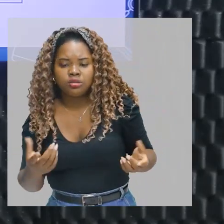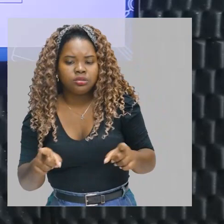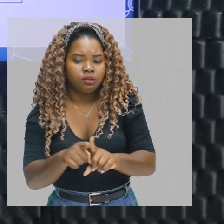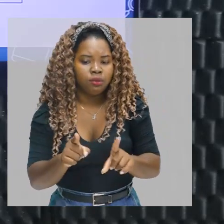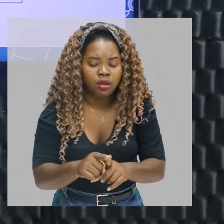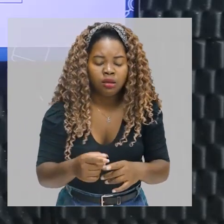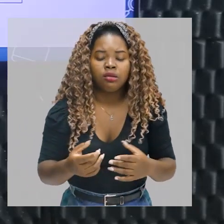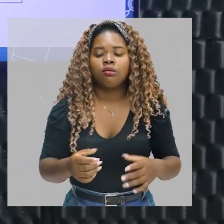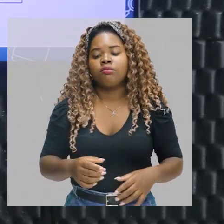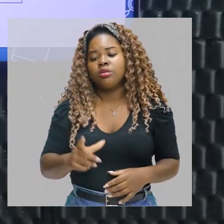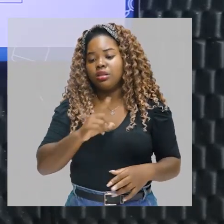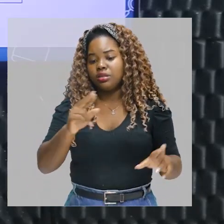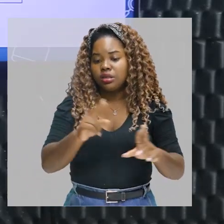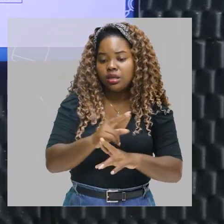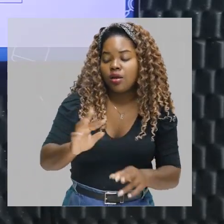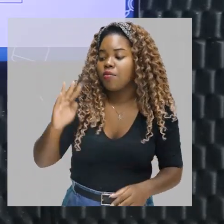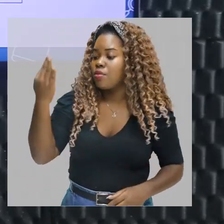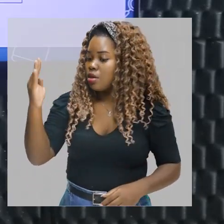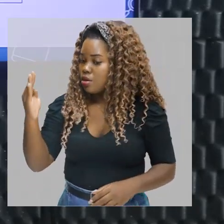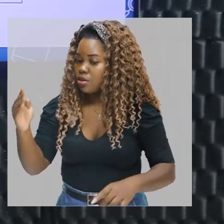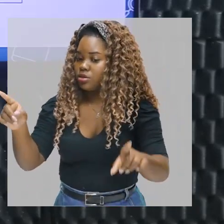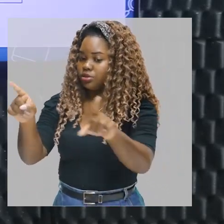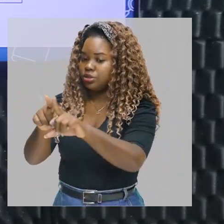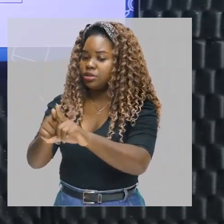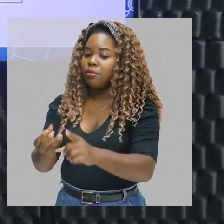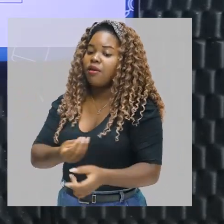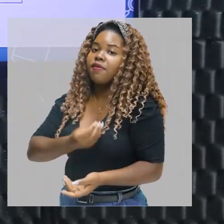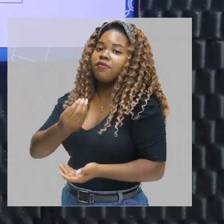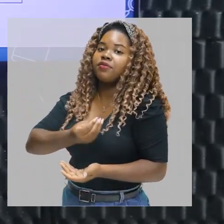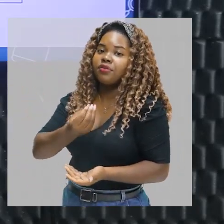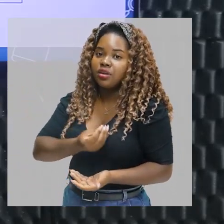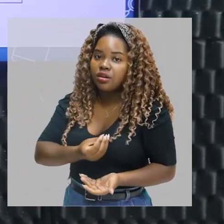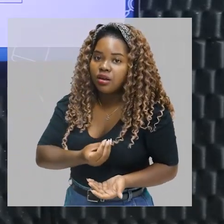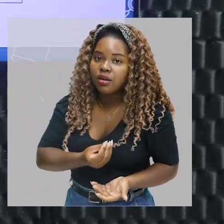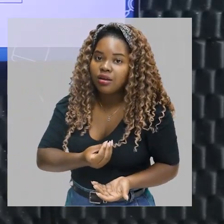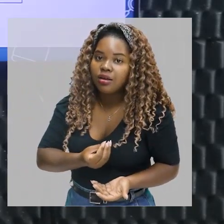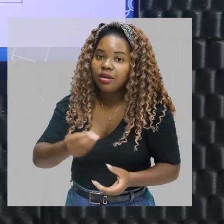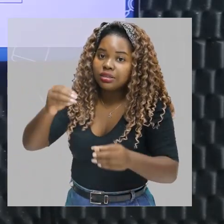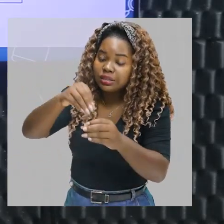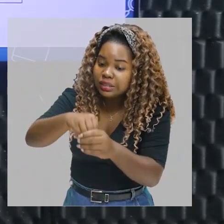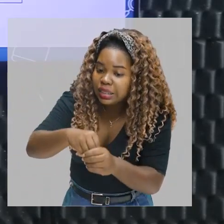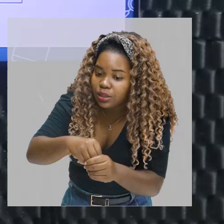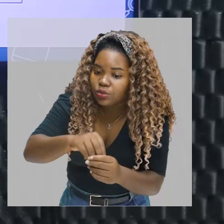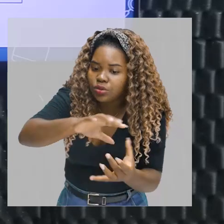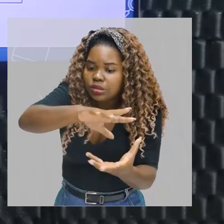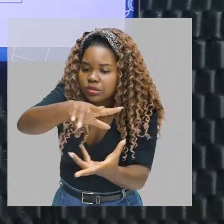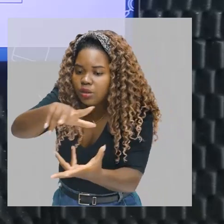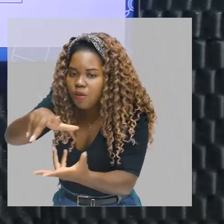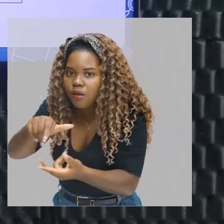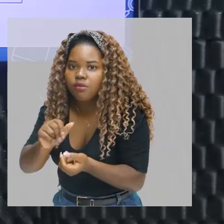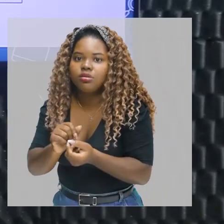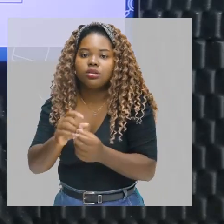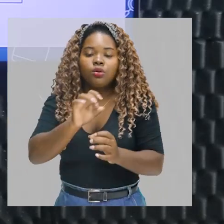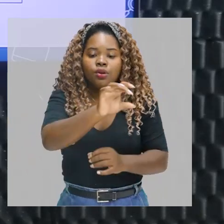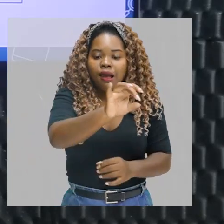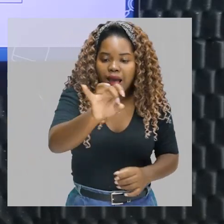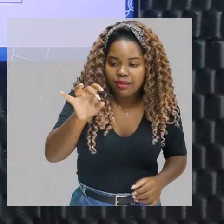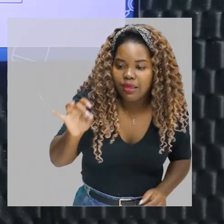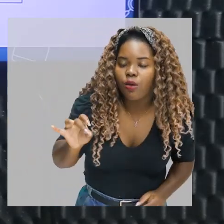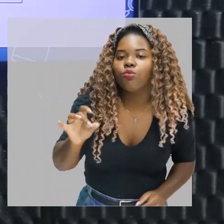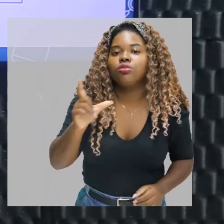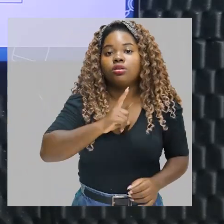tá certo? E na biologia vai estudar ali a vida, né? Dentro dessa natureza. Então perceba que é cada um